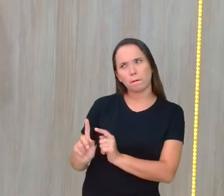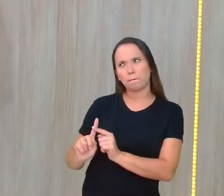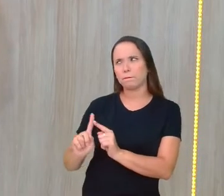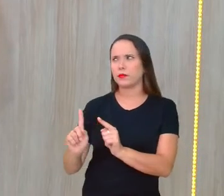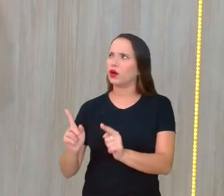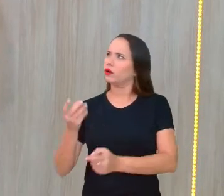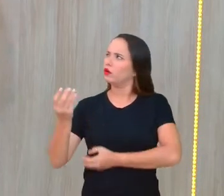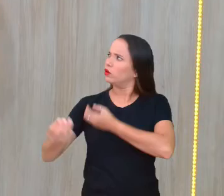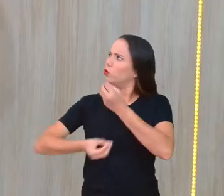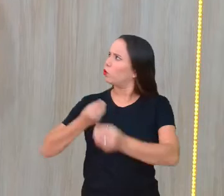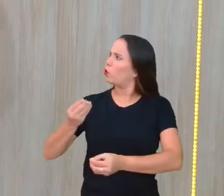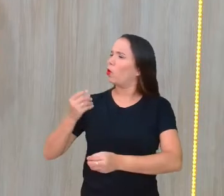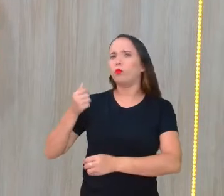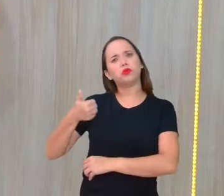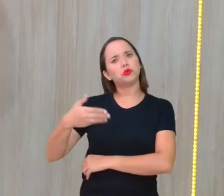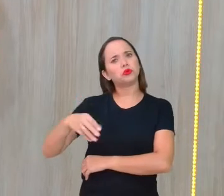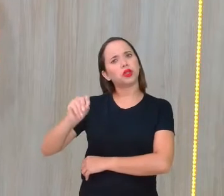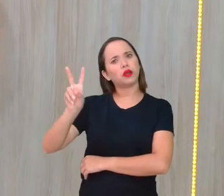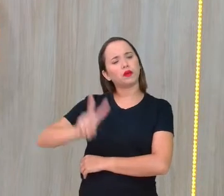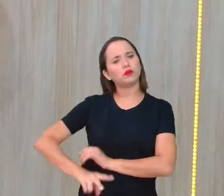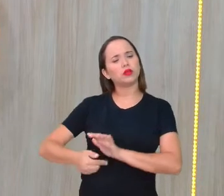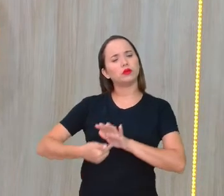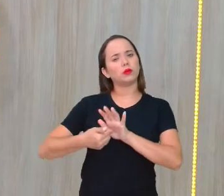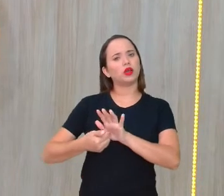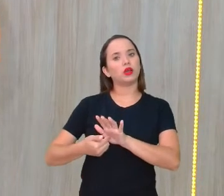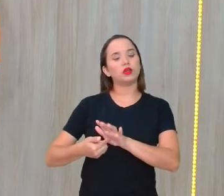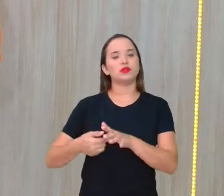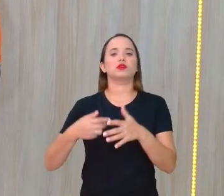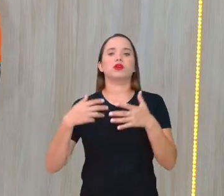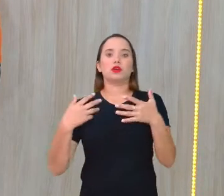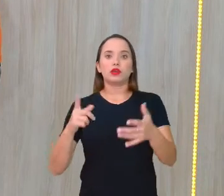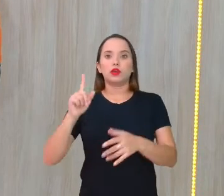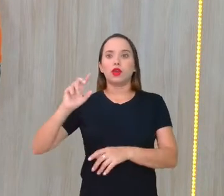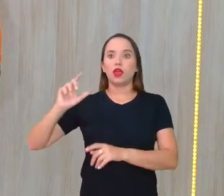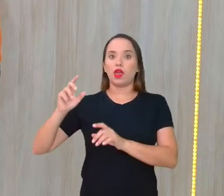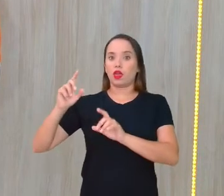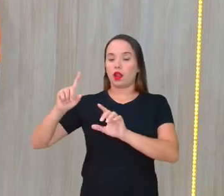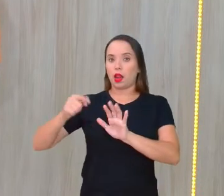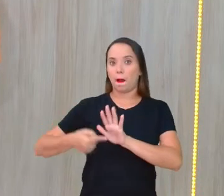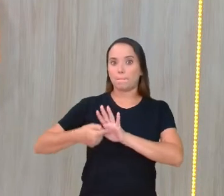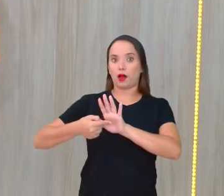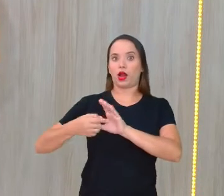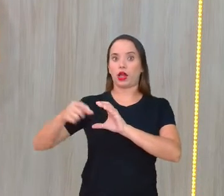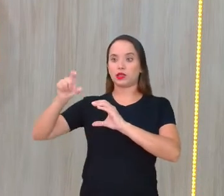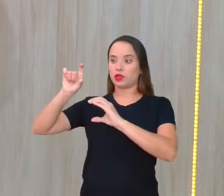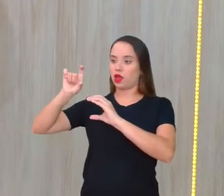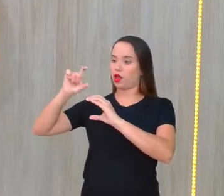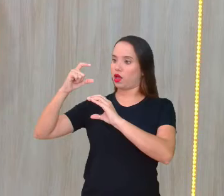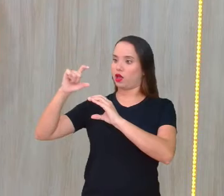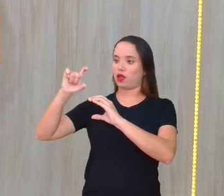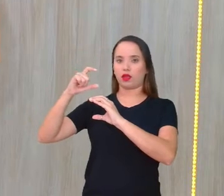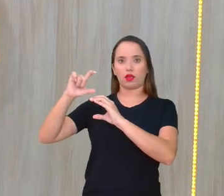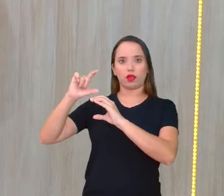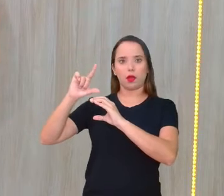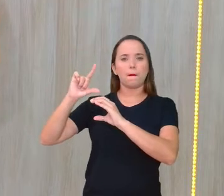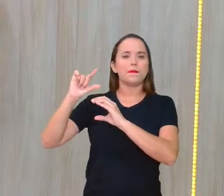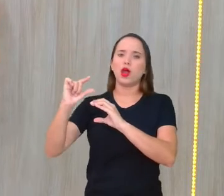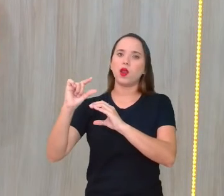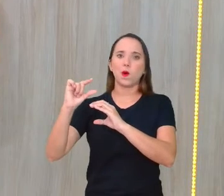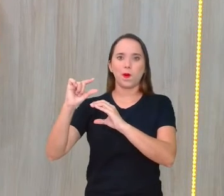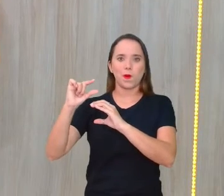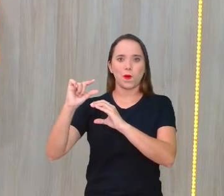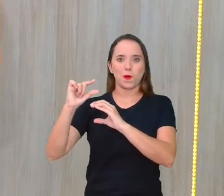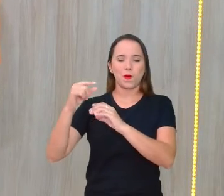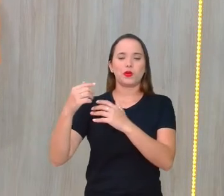10 vezes vai aparecer? Ele aparece ali como um número em cima, né? Ou seja, um número menorzinho em cima. Então,